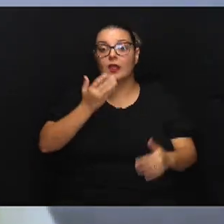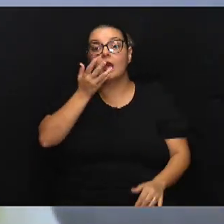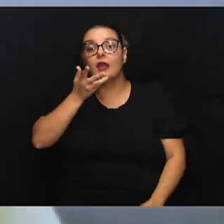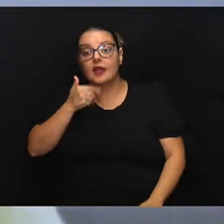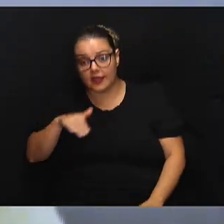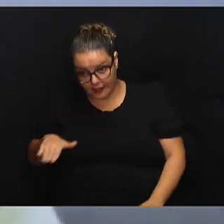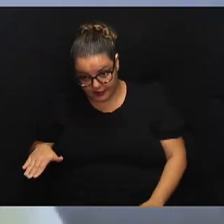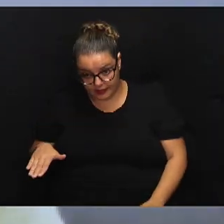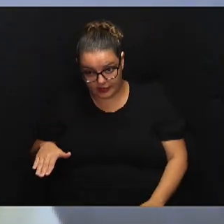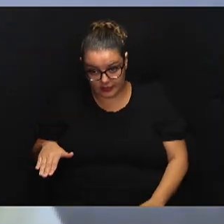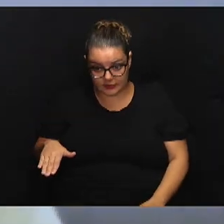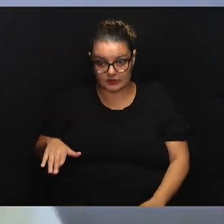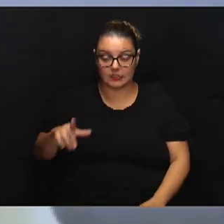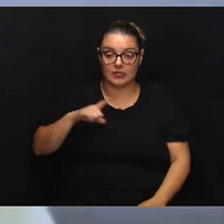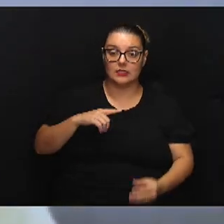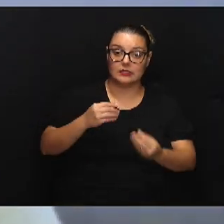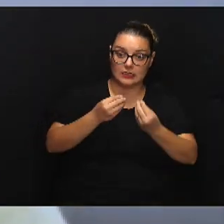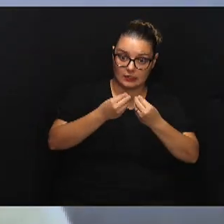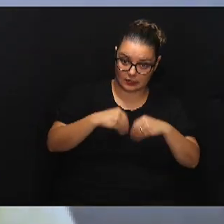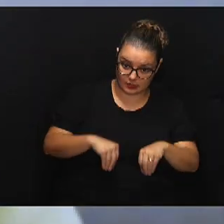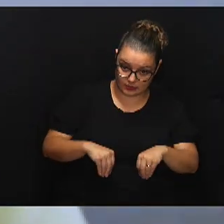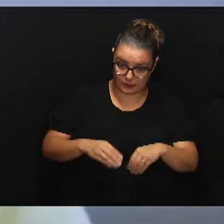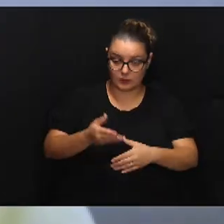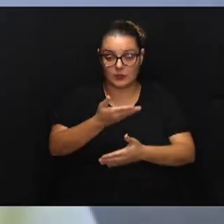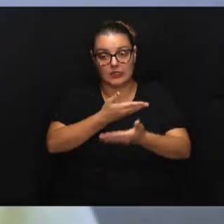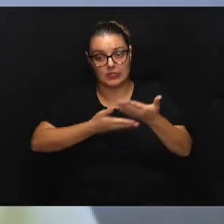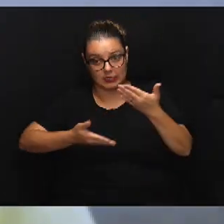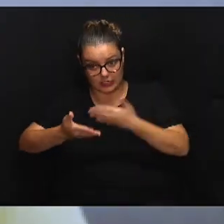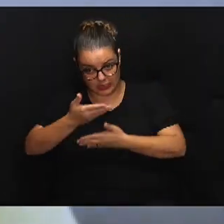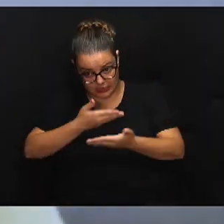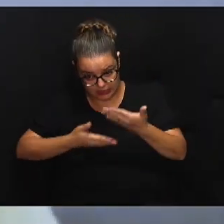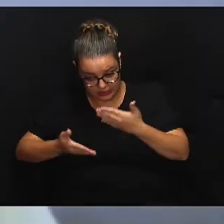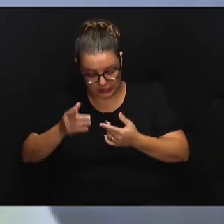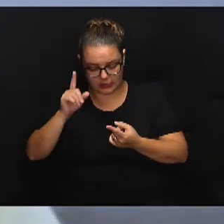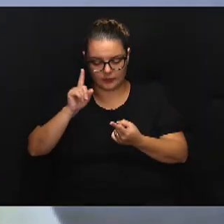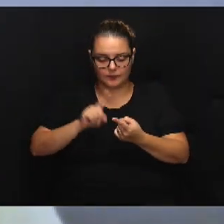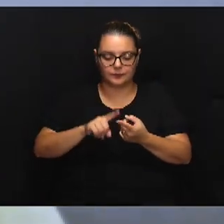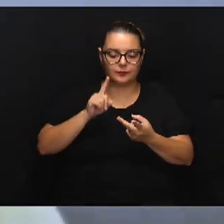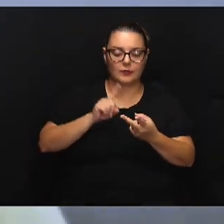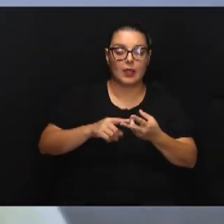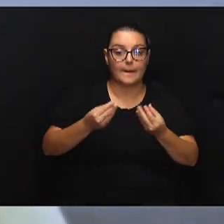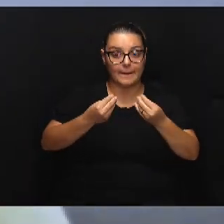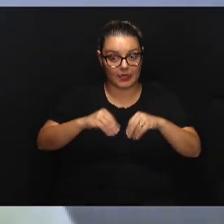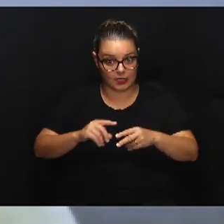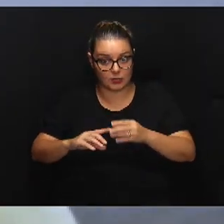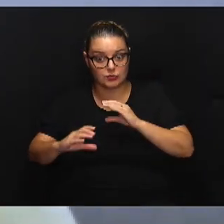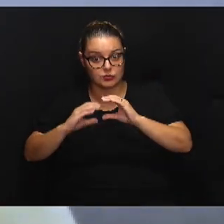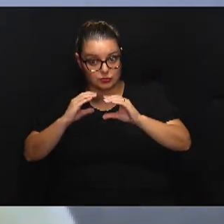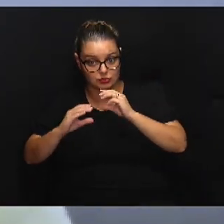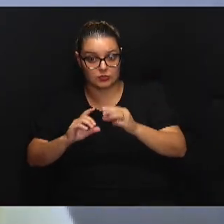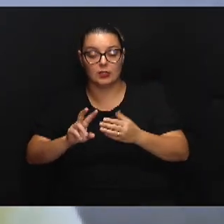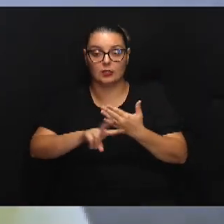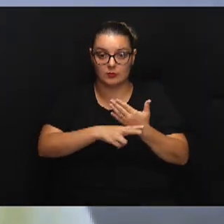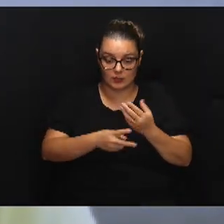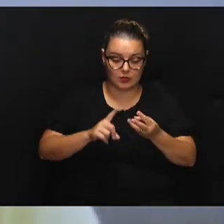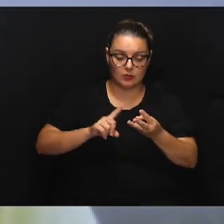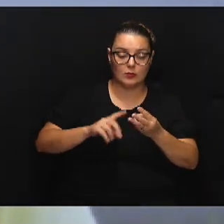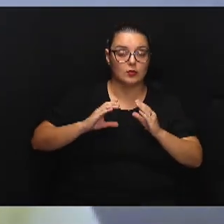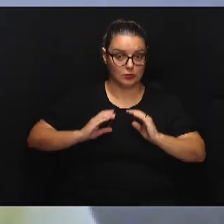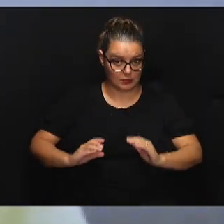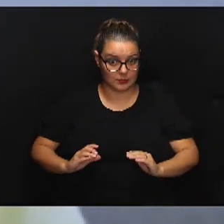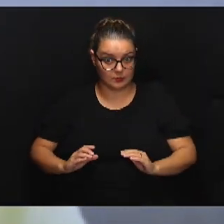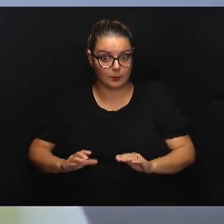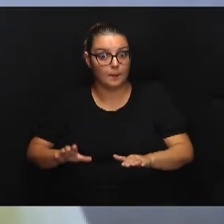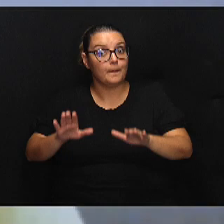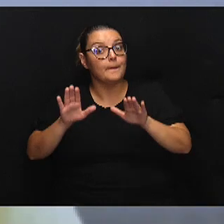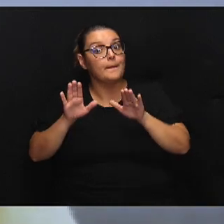prejuízos na interação, tem prejuízo na comunicação e, consequentemente, comportamento. Mas